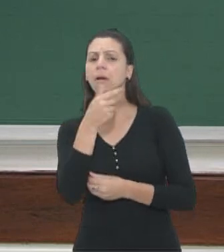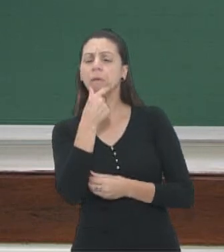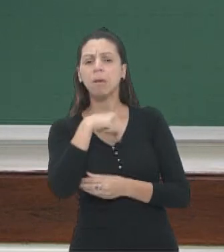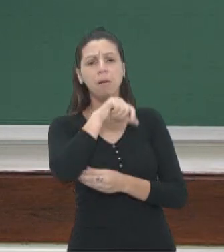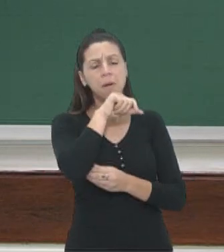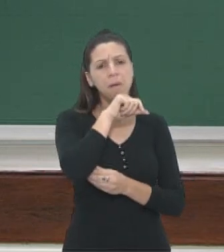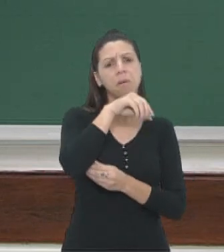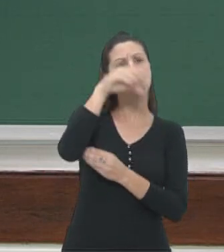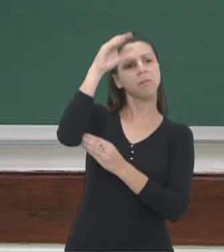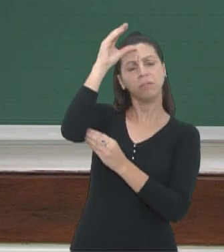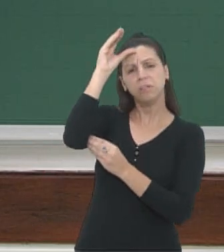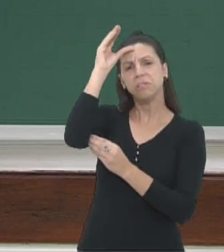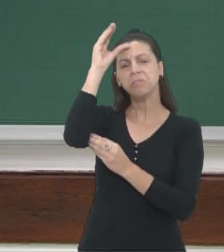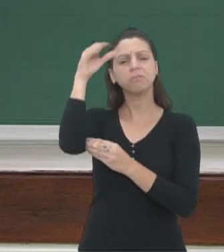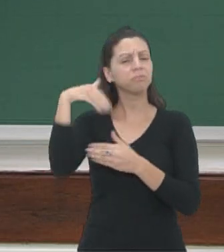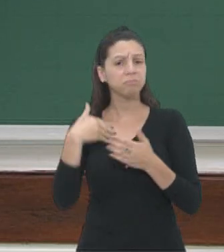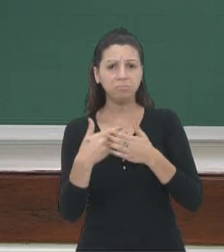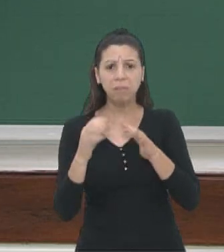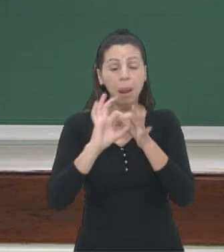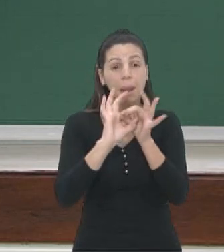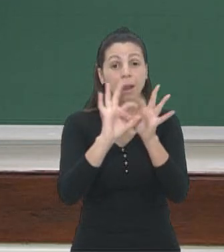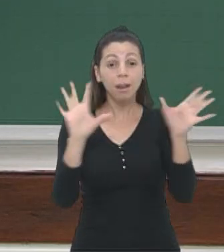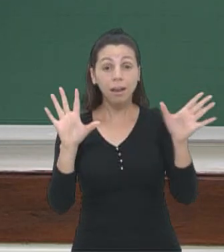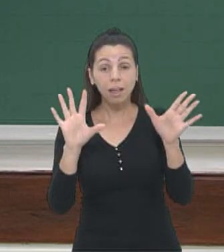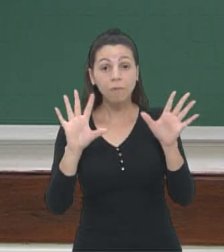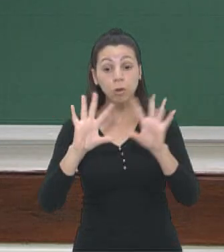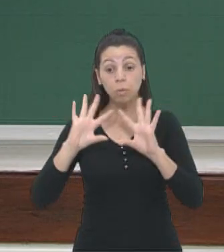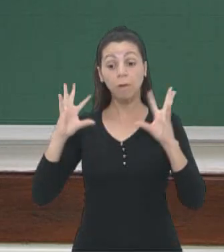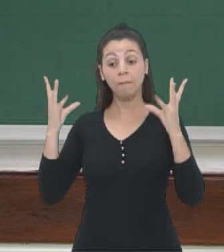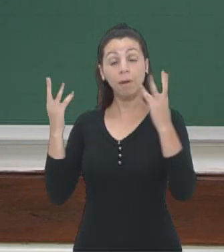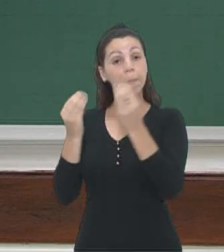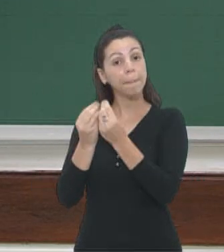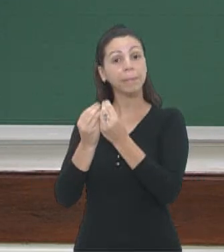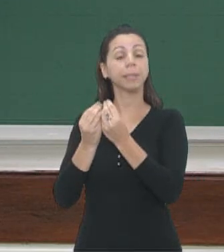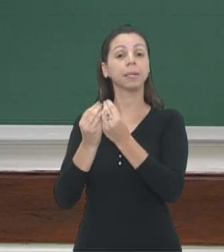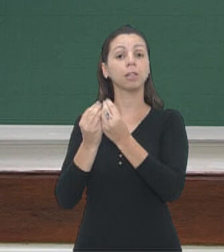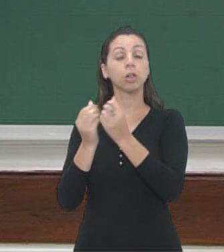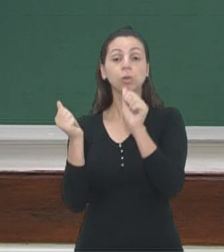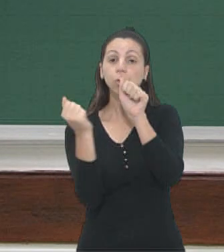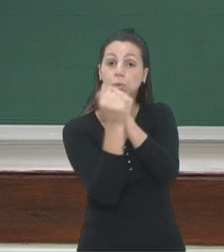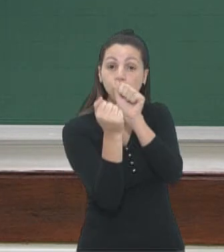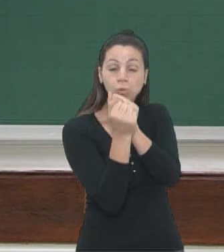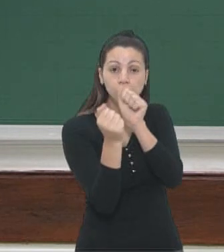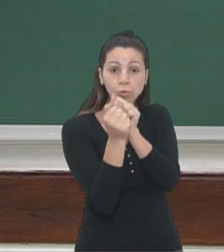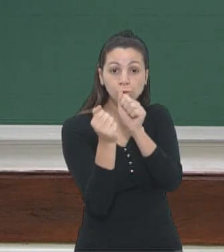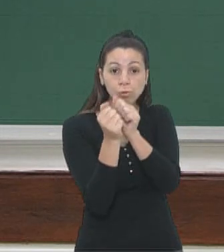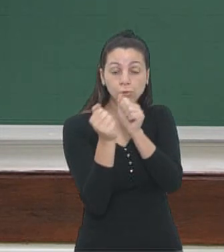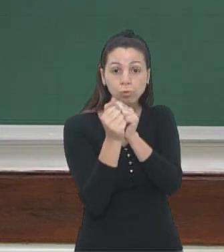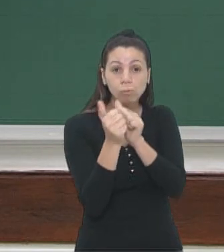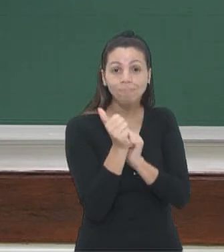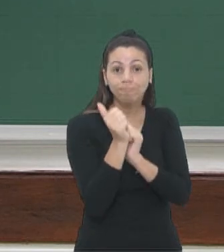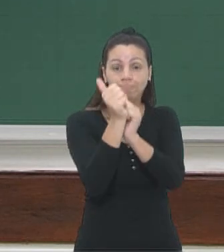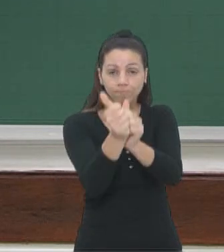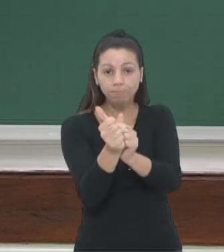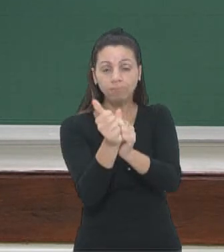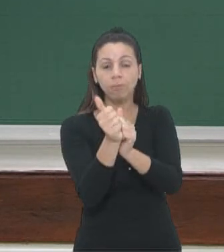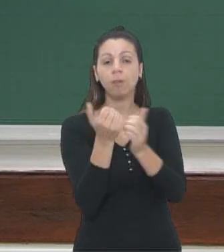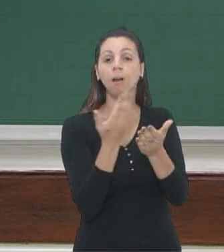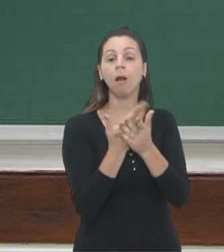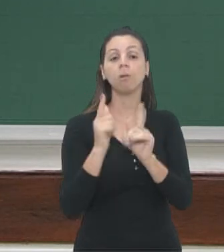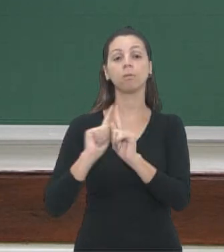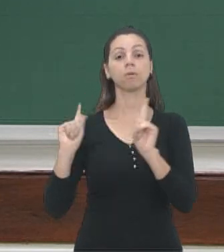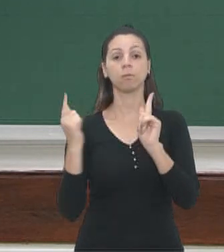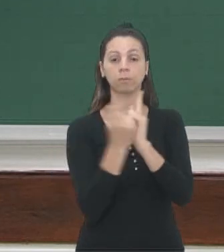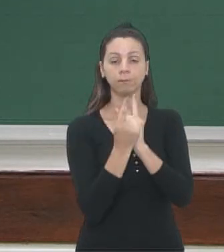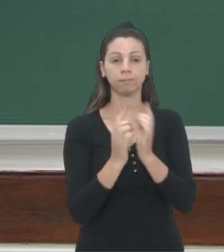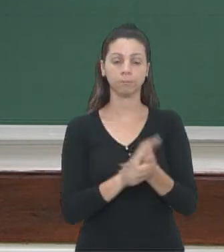avós, tios, tias, enfim, todas as pessoas que estão aí em casa junto com você acompanhando essa aula de Geografia. E